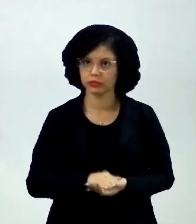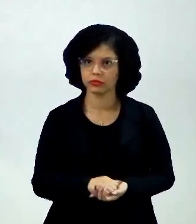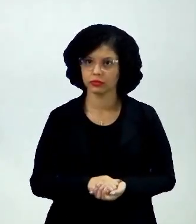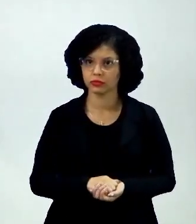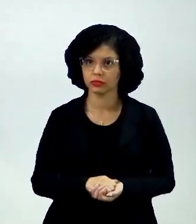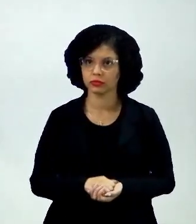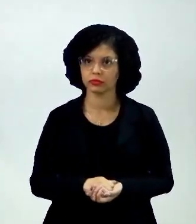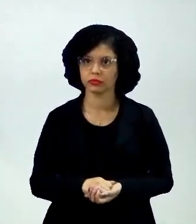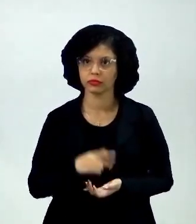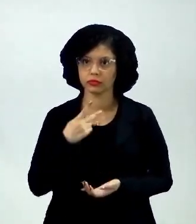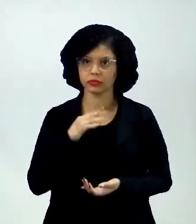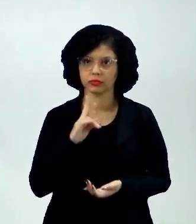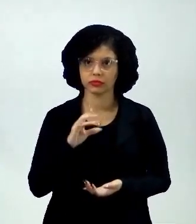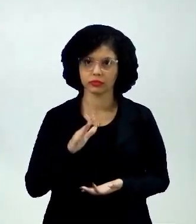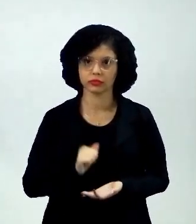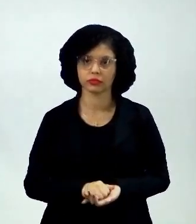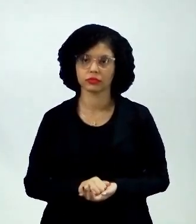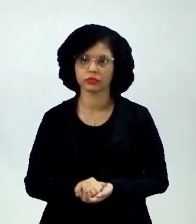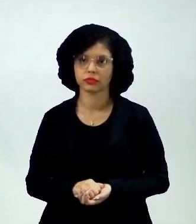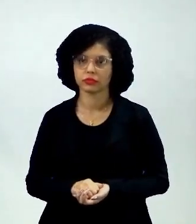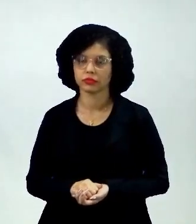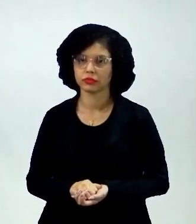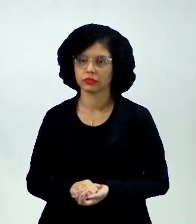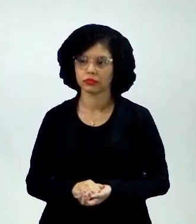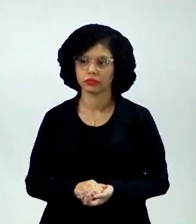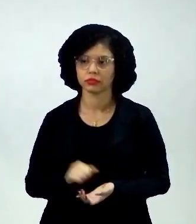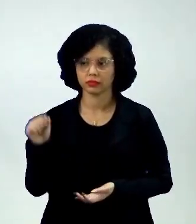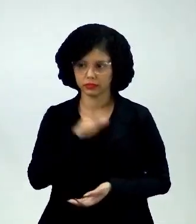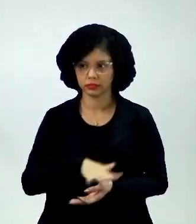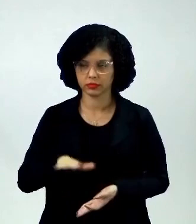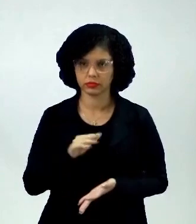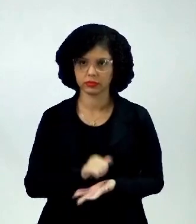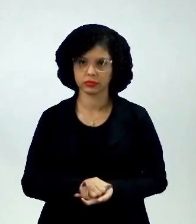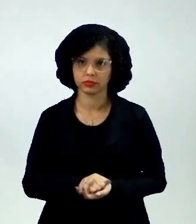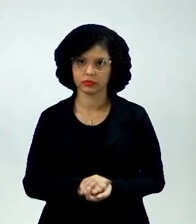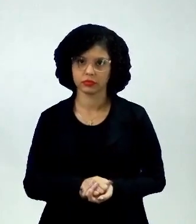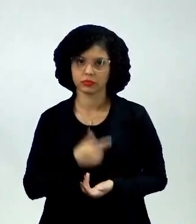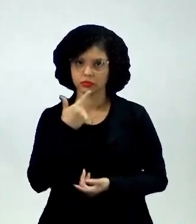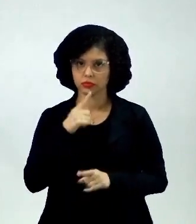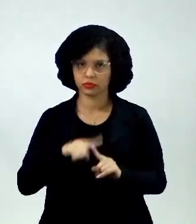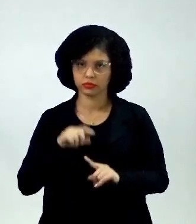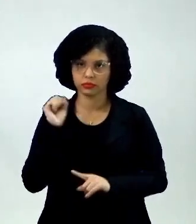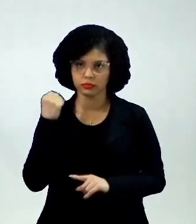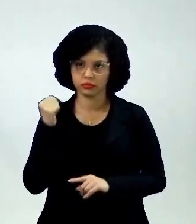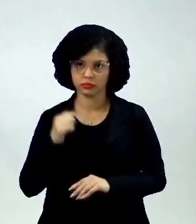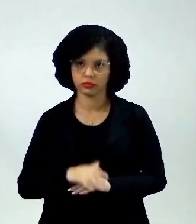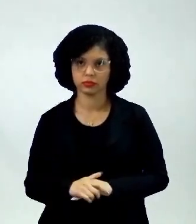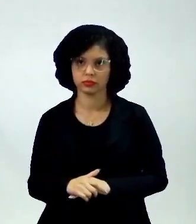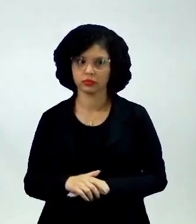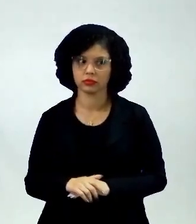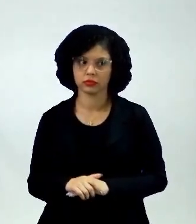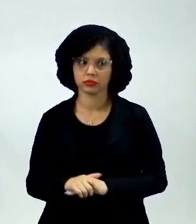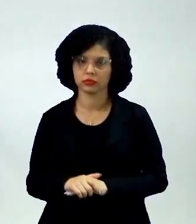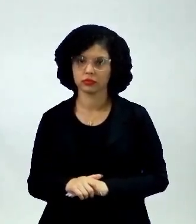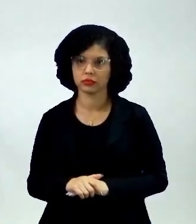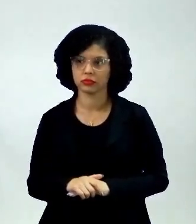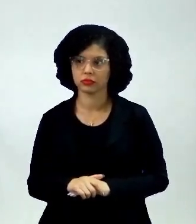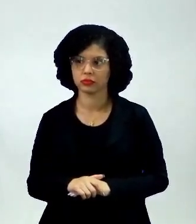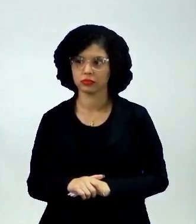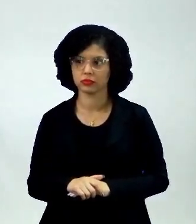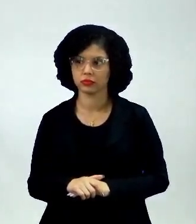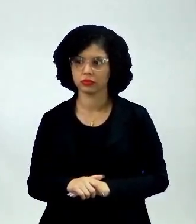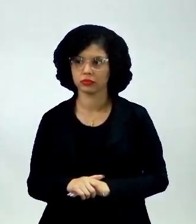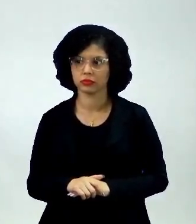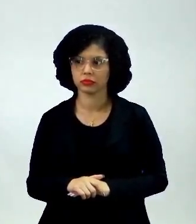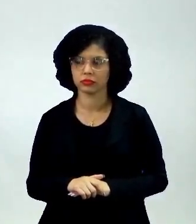vou multiplicar. O perímetro eu iria somar. Então, para me saber a área, eu vou multiplicar. 2 vezes 8, eu vou ter quanto?